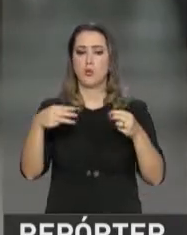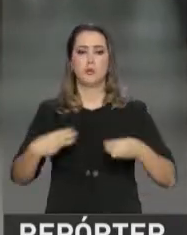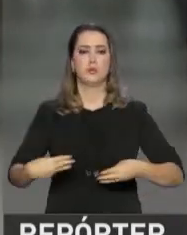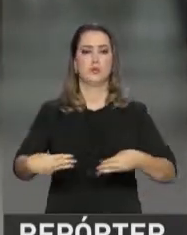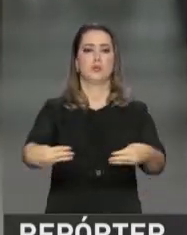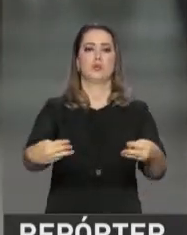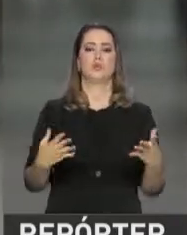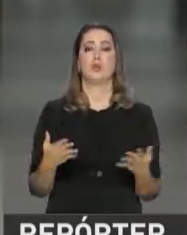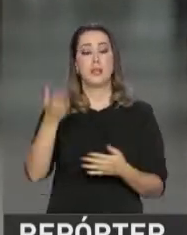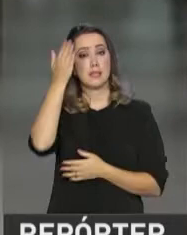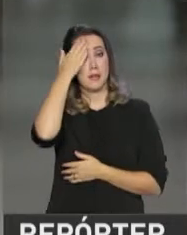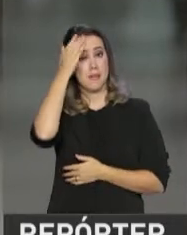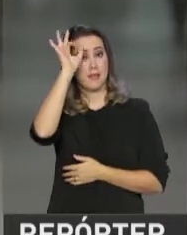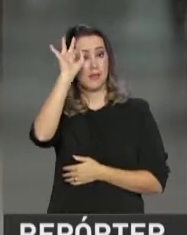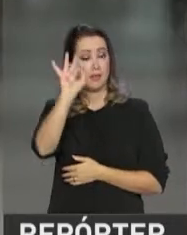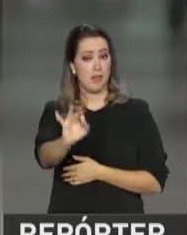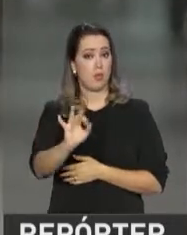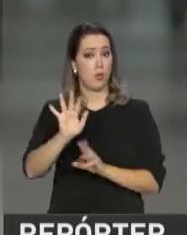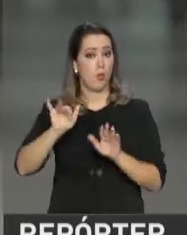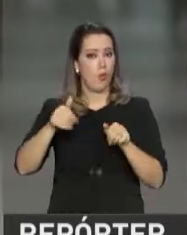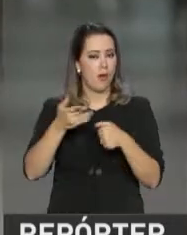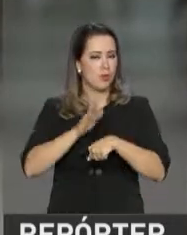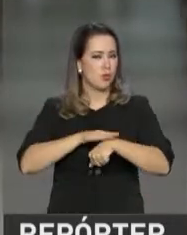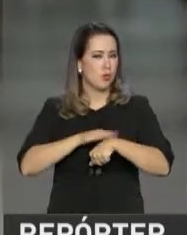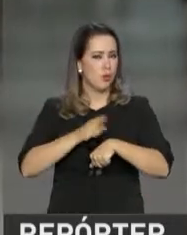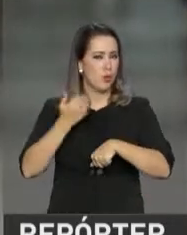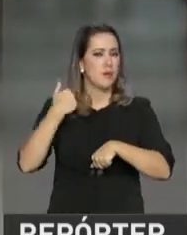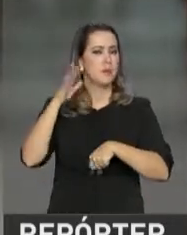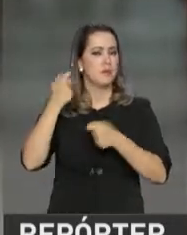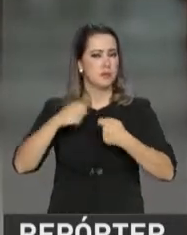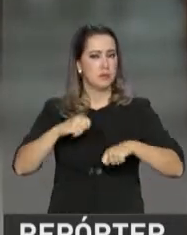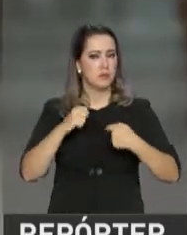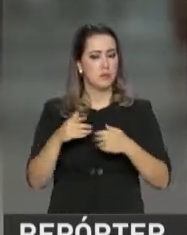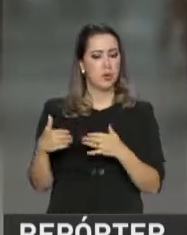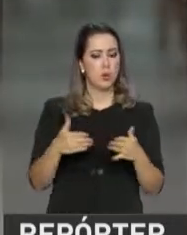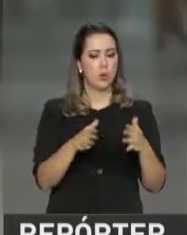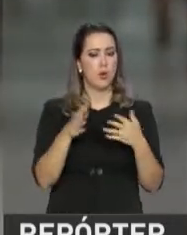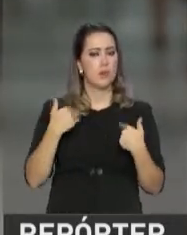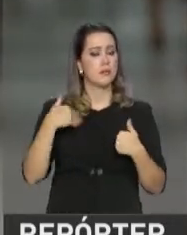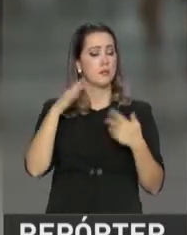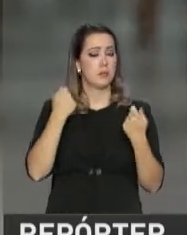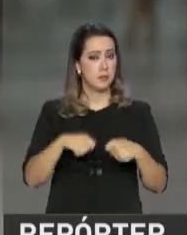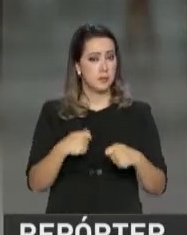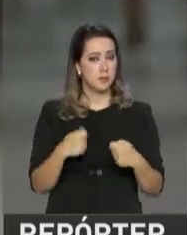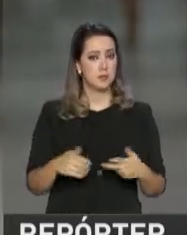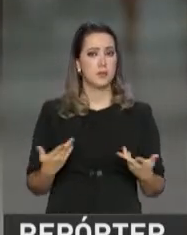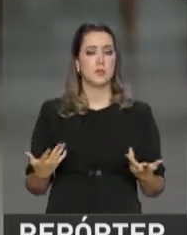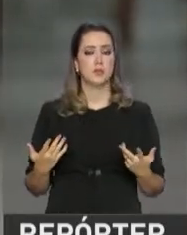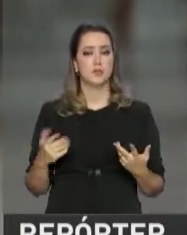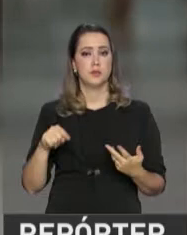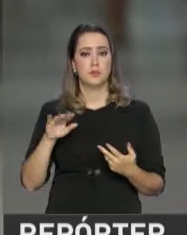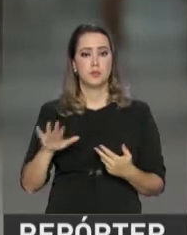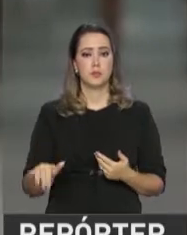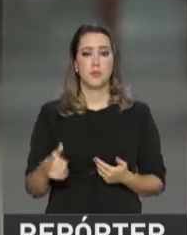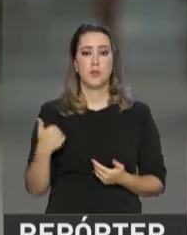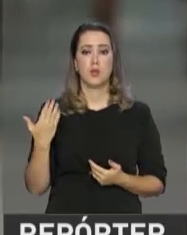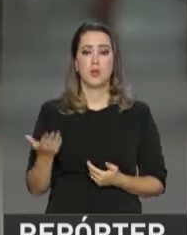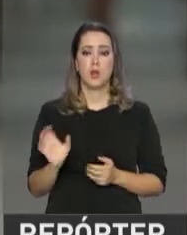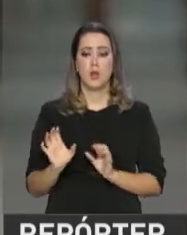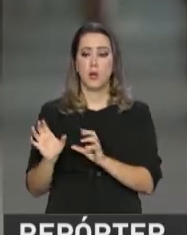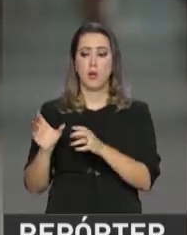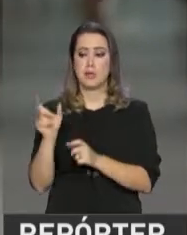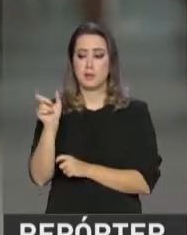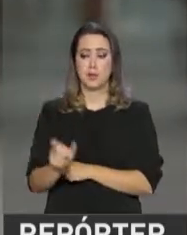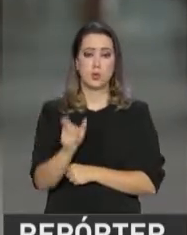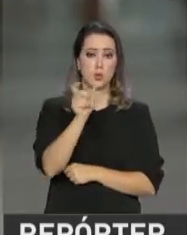ministérios, sabendo consequentemente quais são os horários mais demandados, os trajetos mais percorridos, quais são os servidores